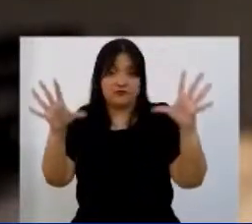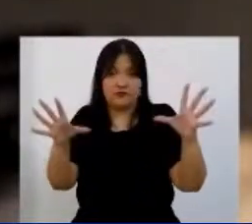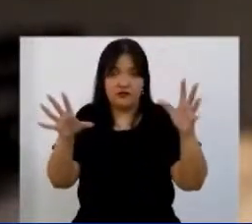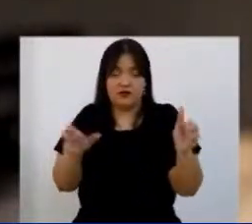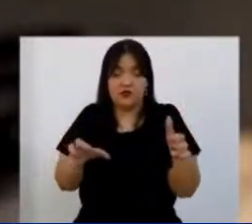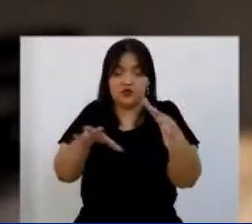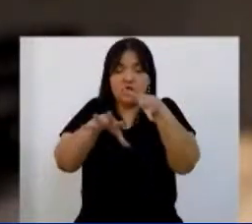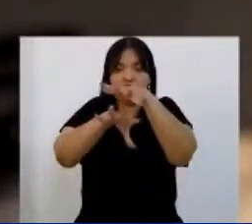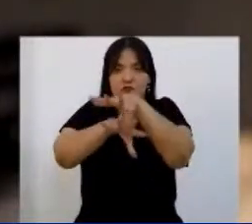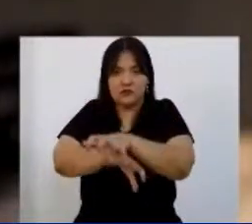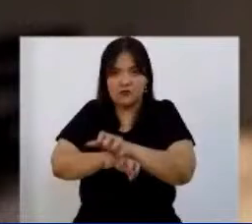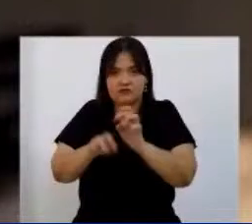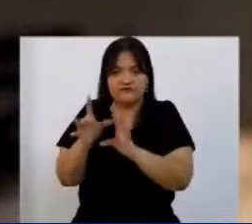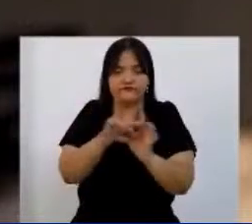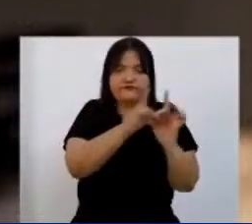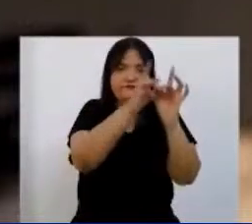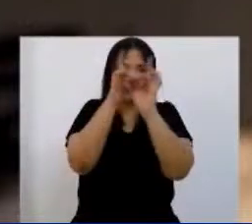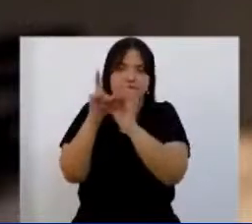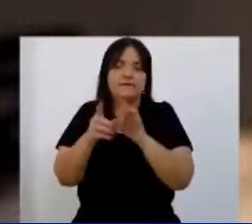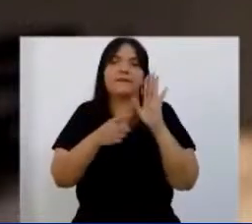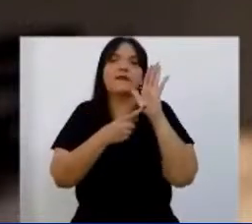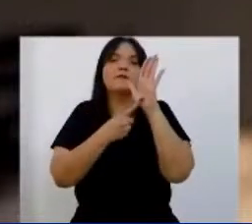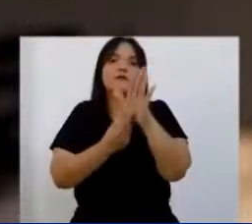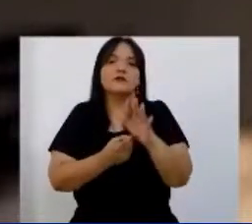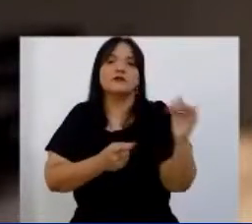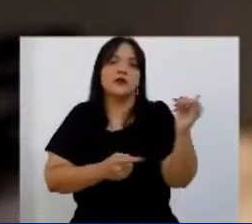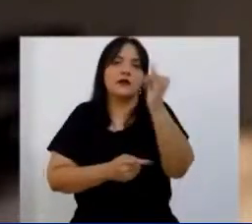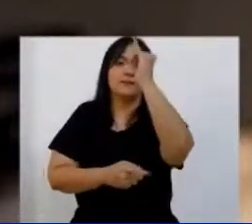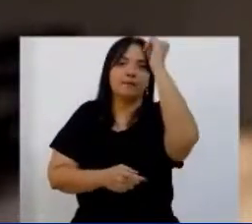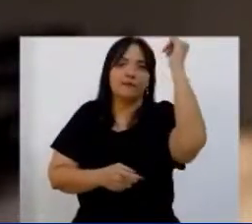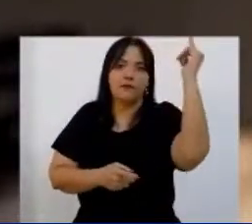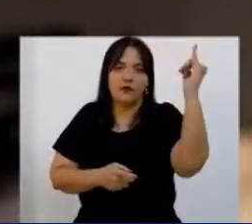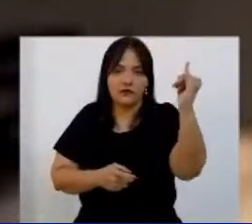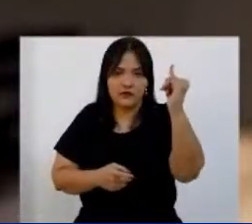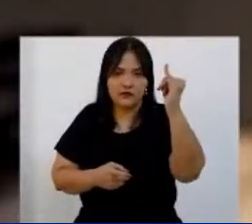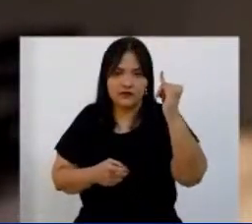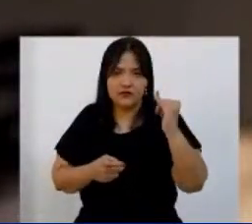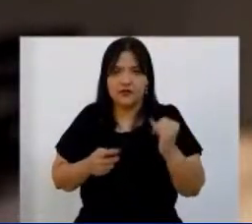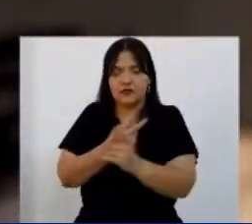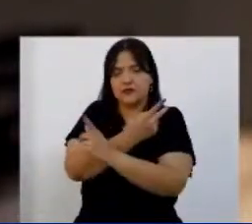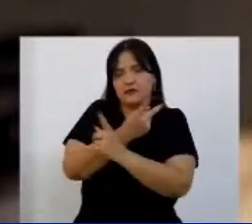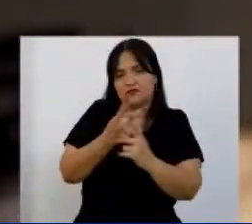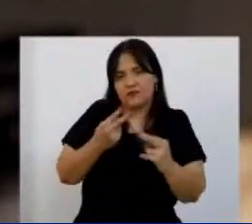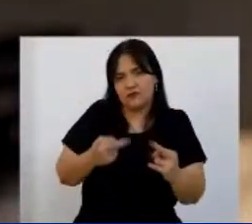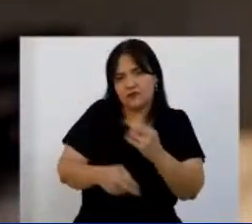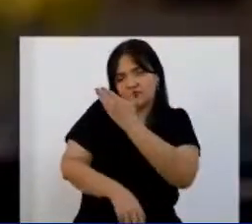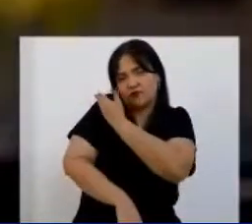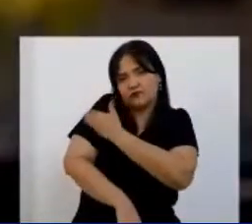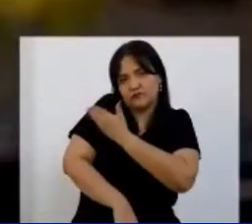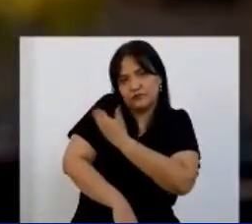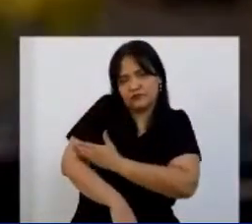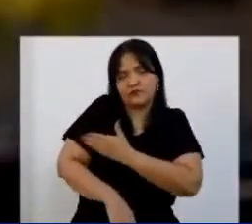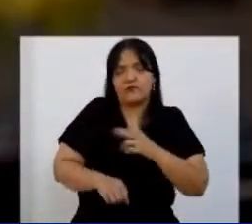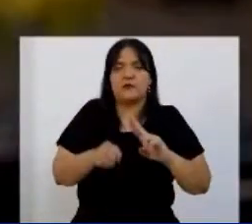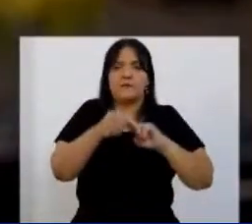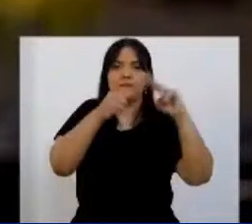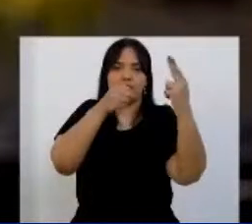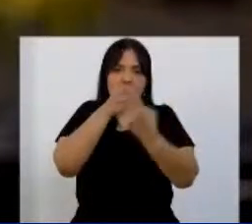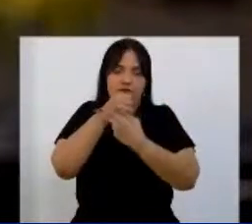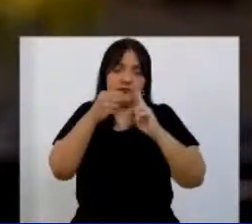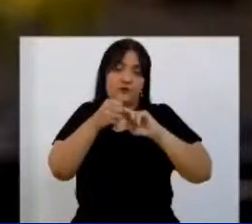e inclusão, e evidenciando a missão, visão e valores da Univale. A Univale